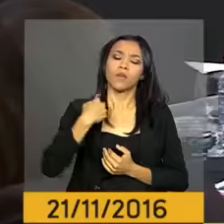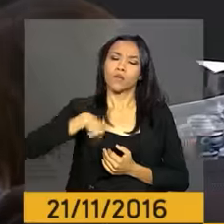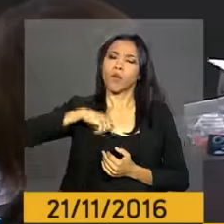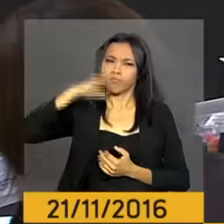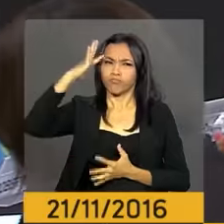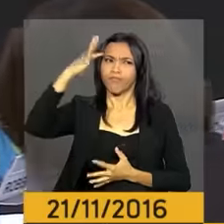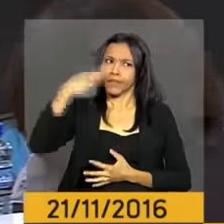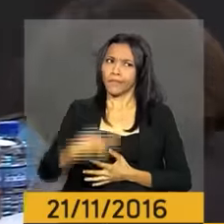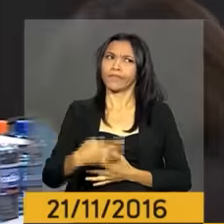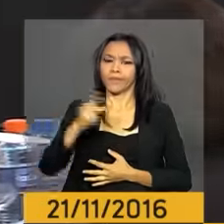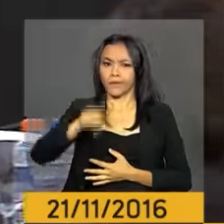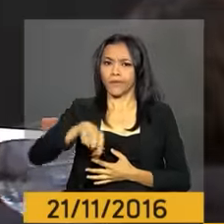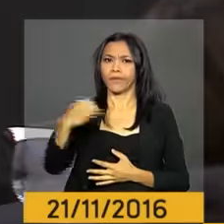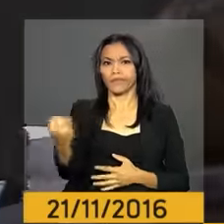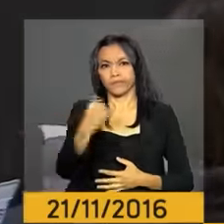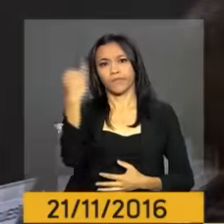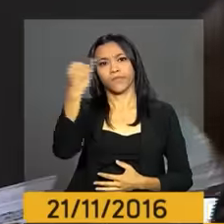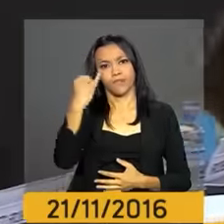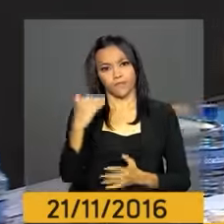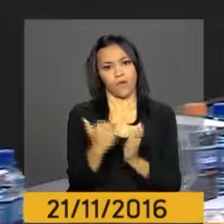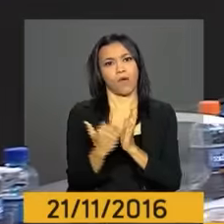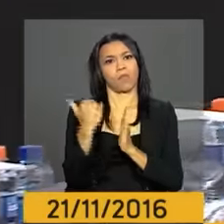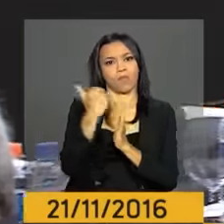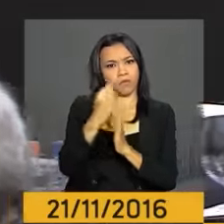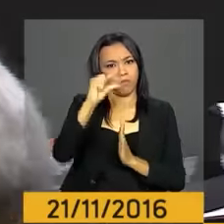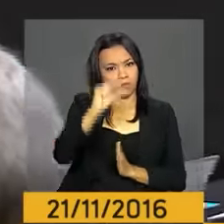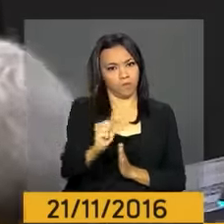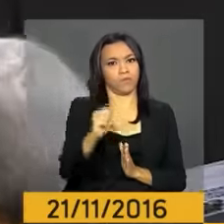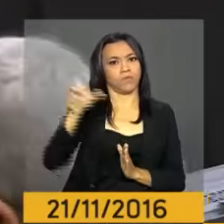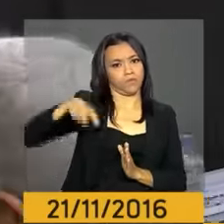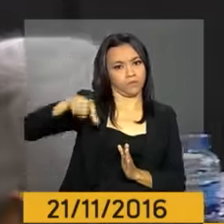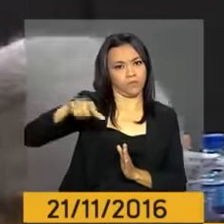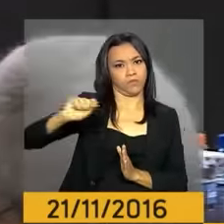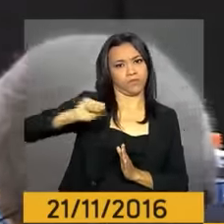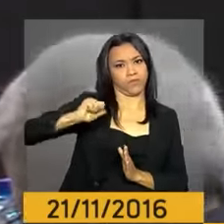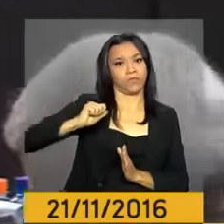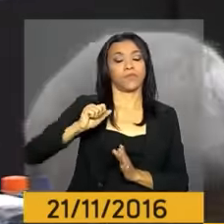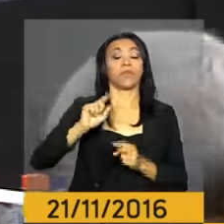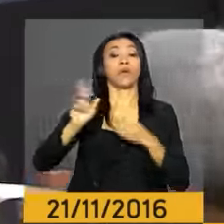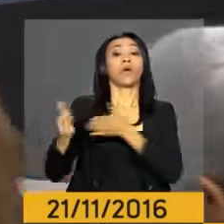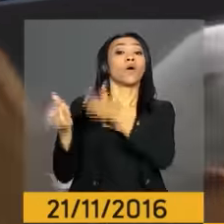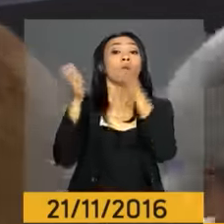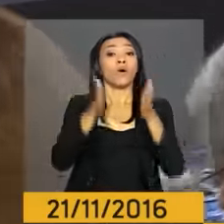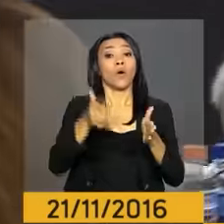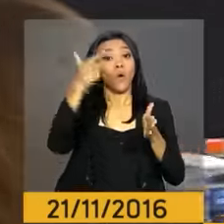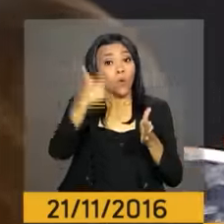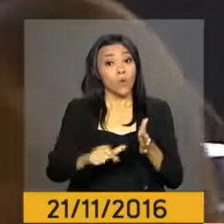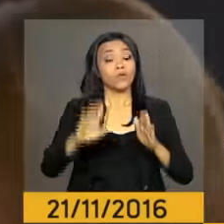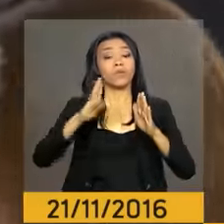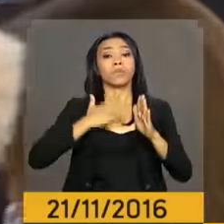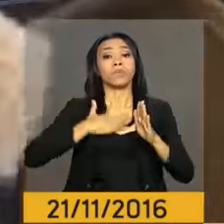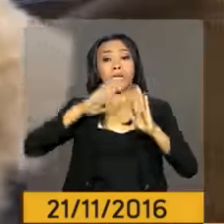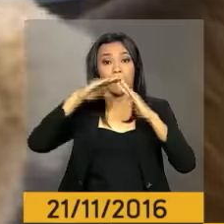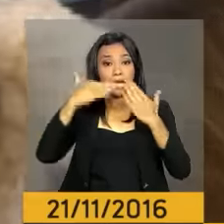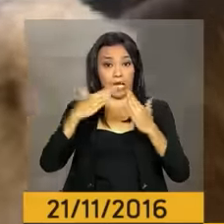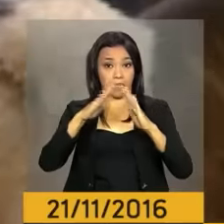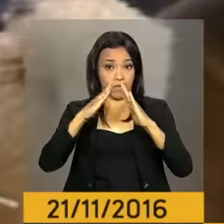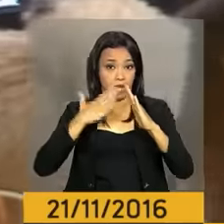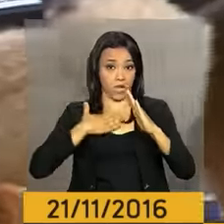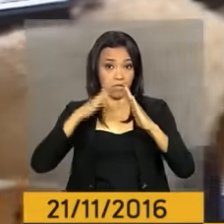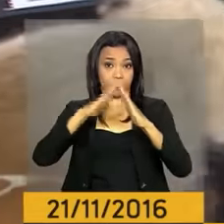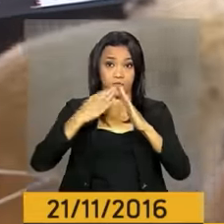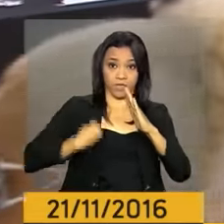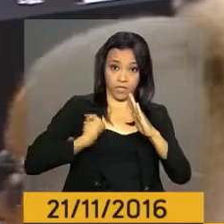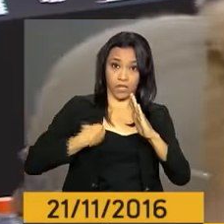é indispensável. Aumentamos o Minha Casa Minha Vida, ampliamos substancialmente o Minha Casa